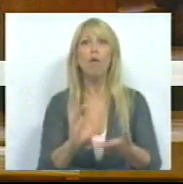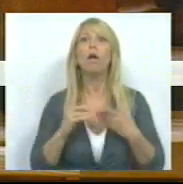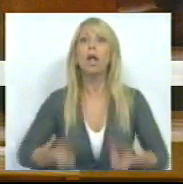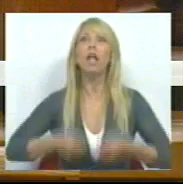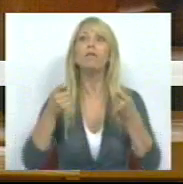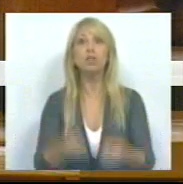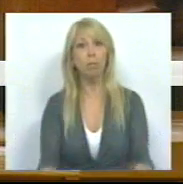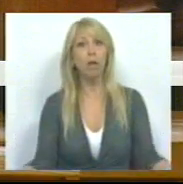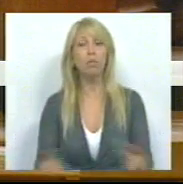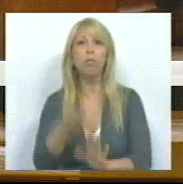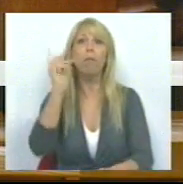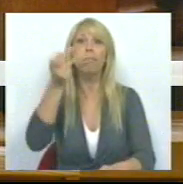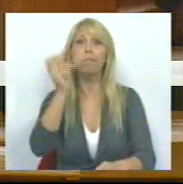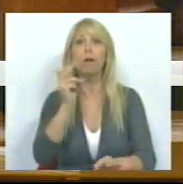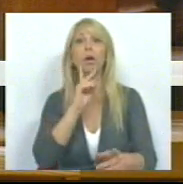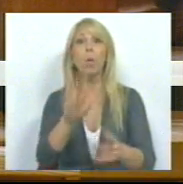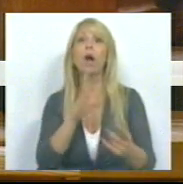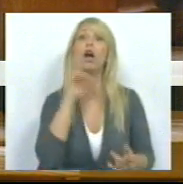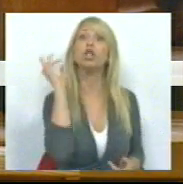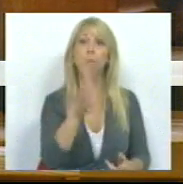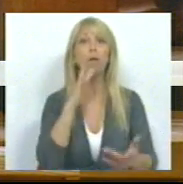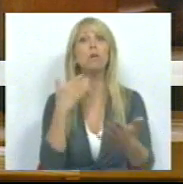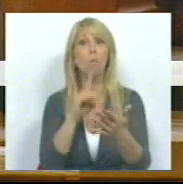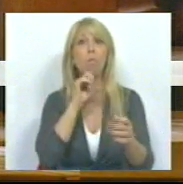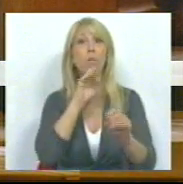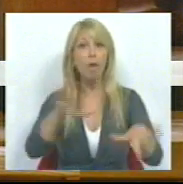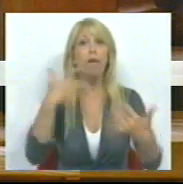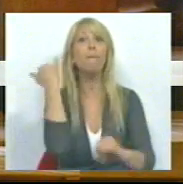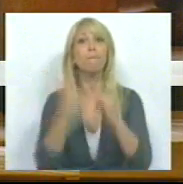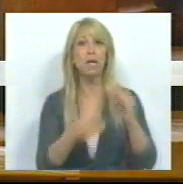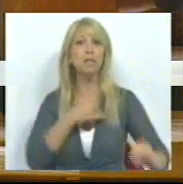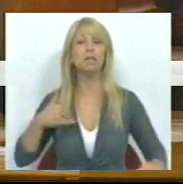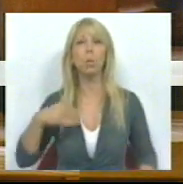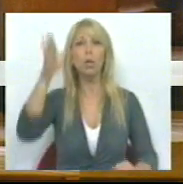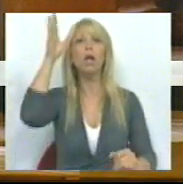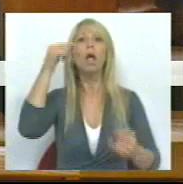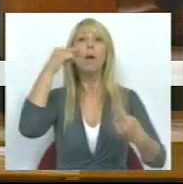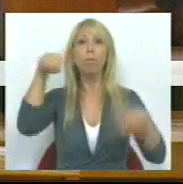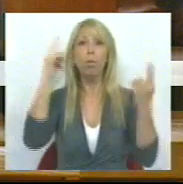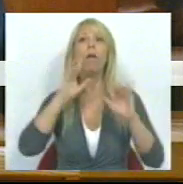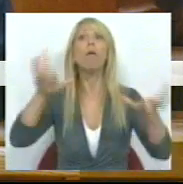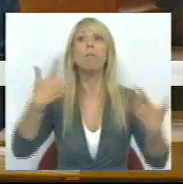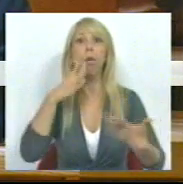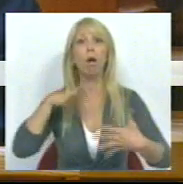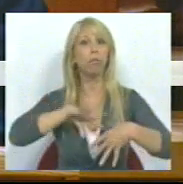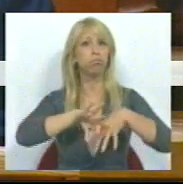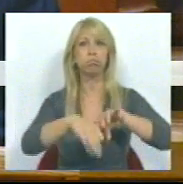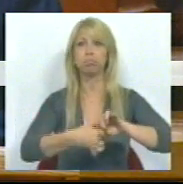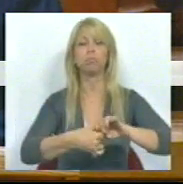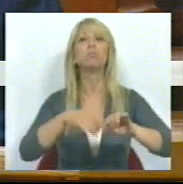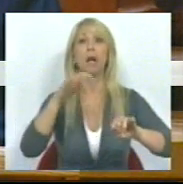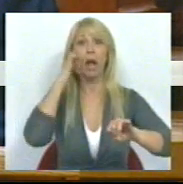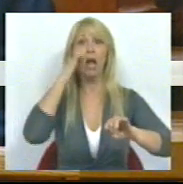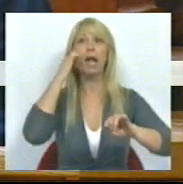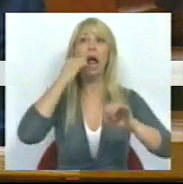a problemas que têm graves implicações de saúde pública e que podem penalizar fortemente a nossa exportação de produtos